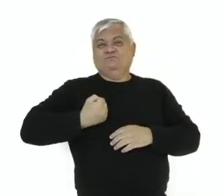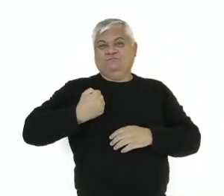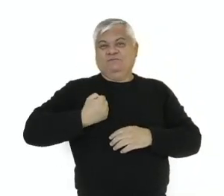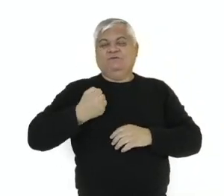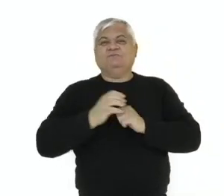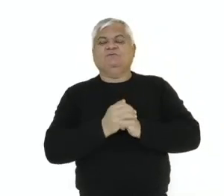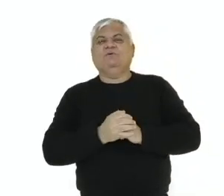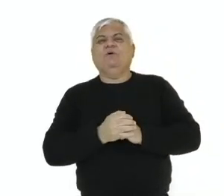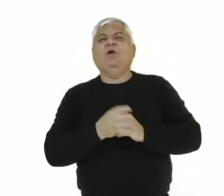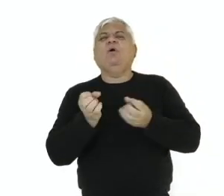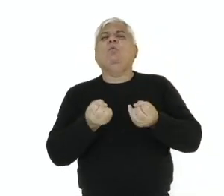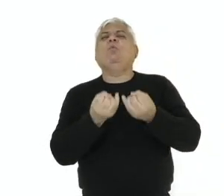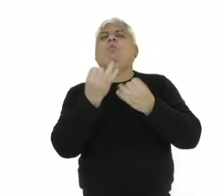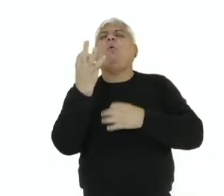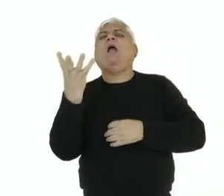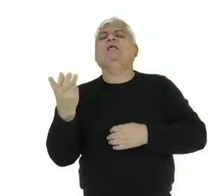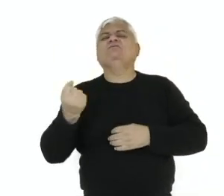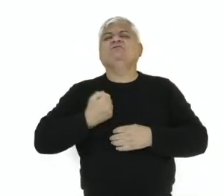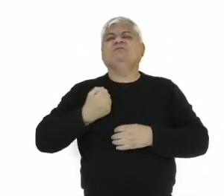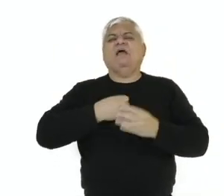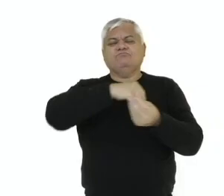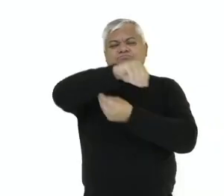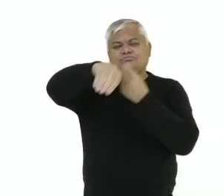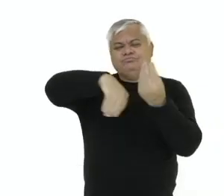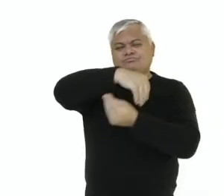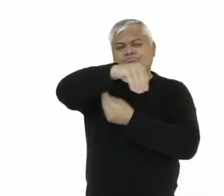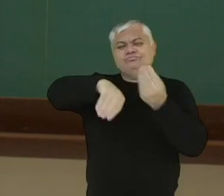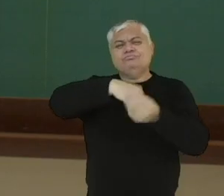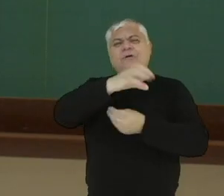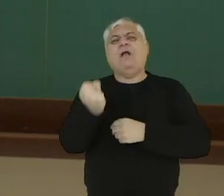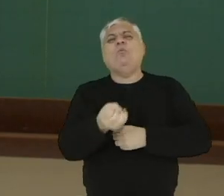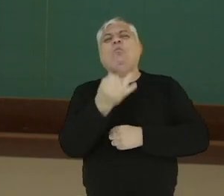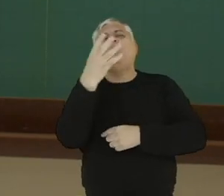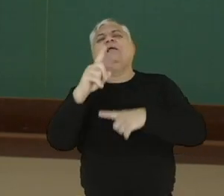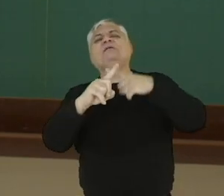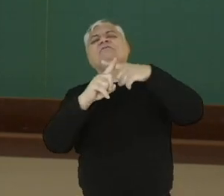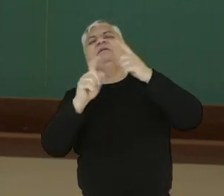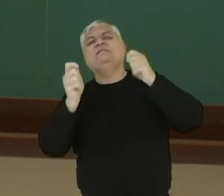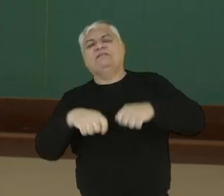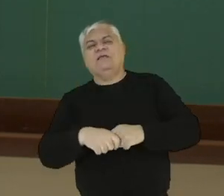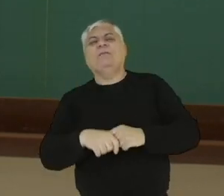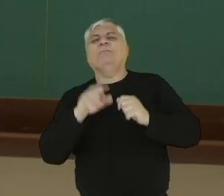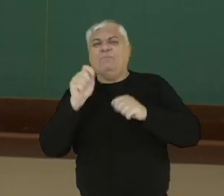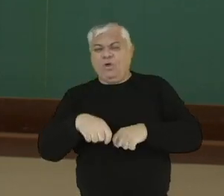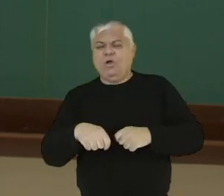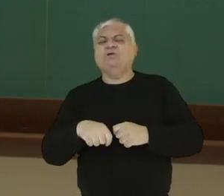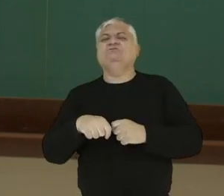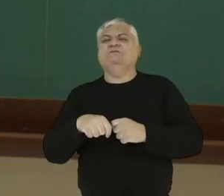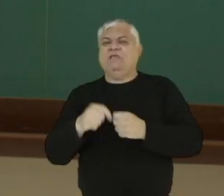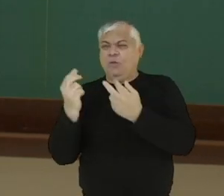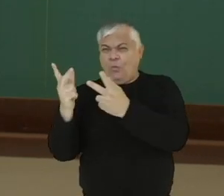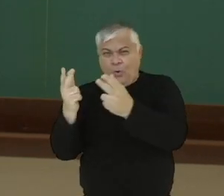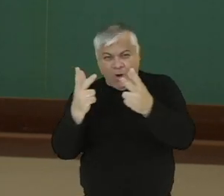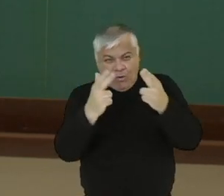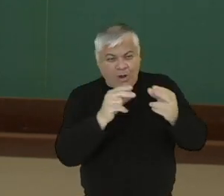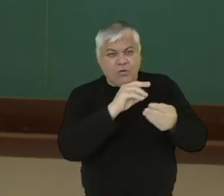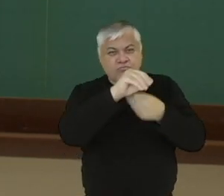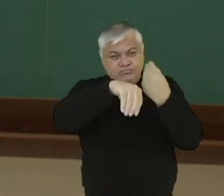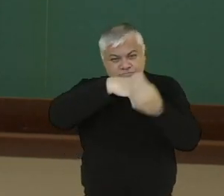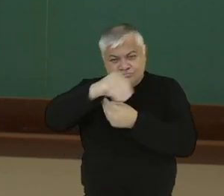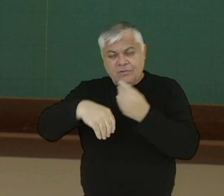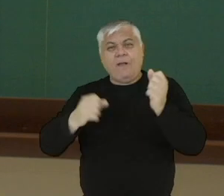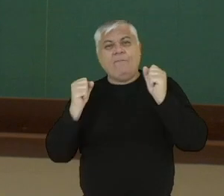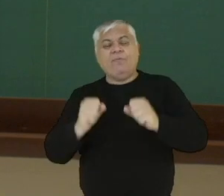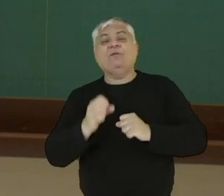formadas, podendo repetir letra e número. Então, ó, agora eu posso repetir as letras e os números. O que